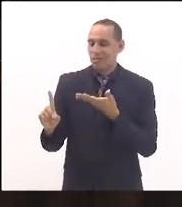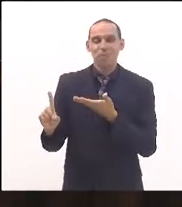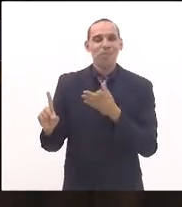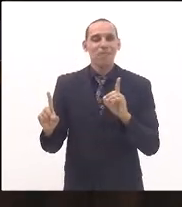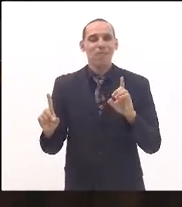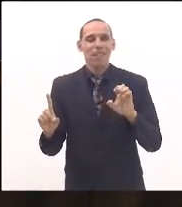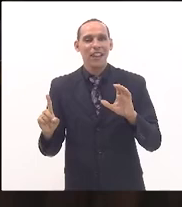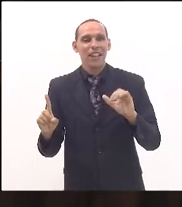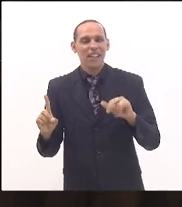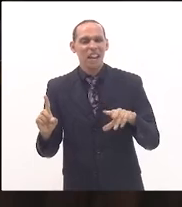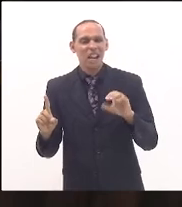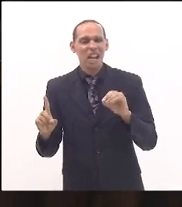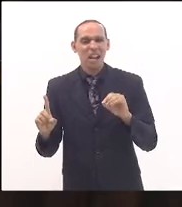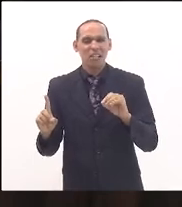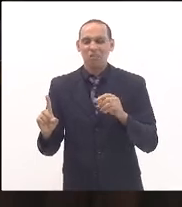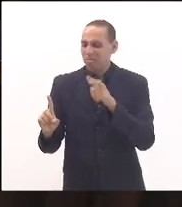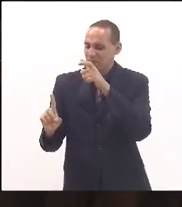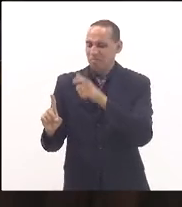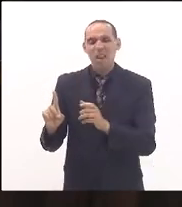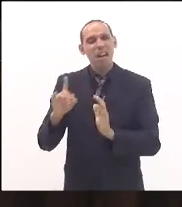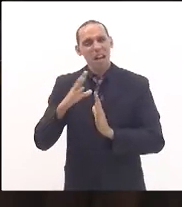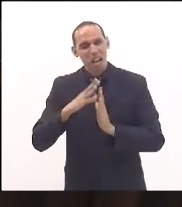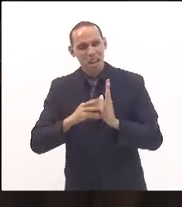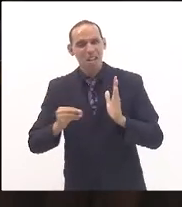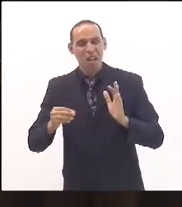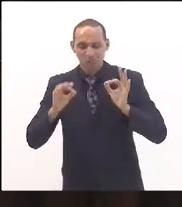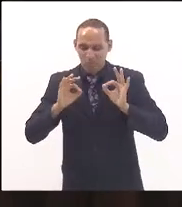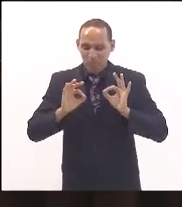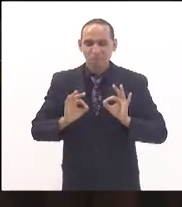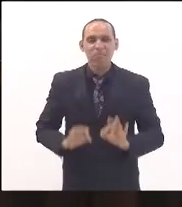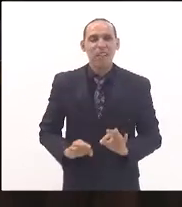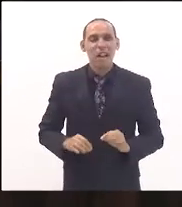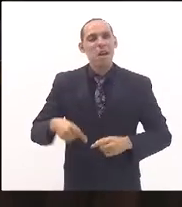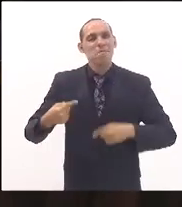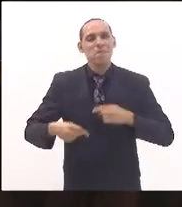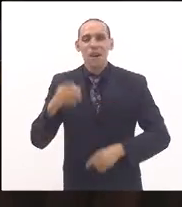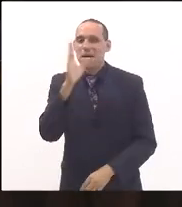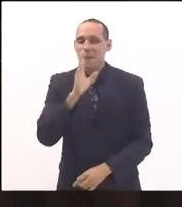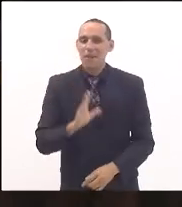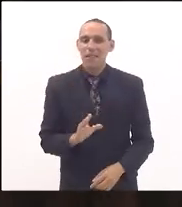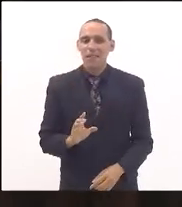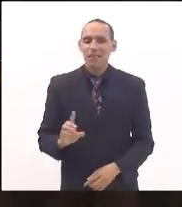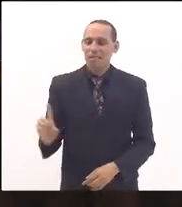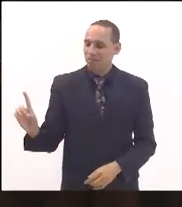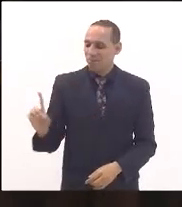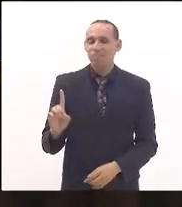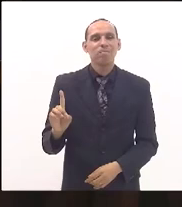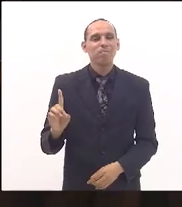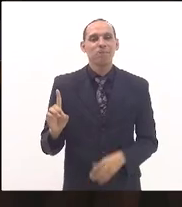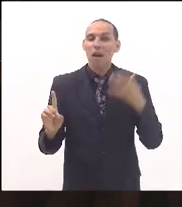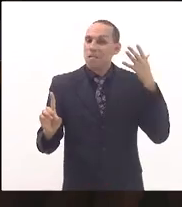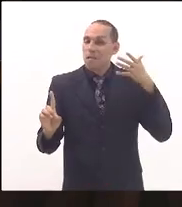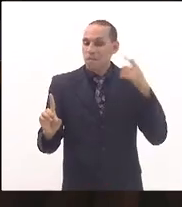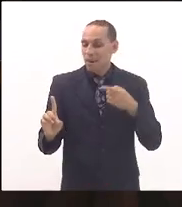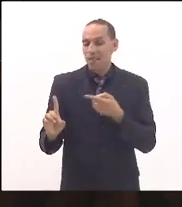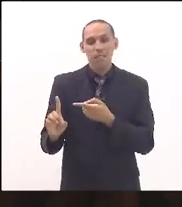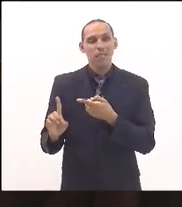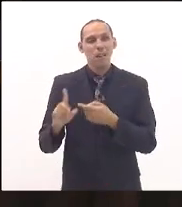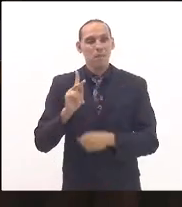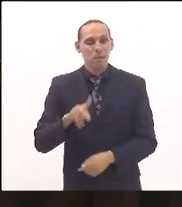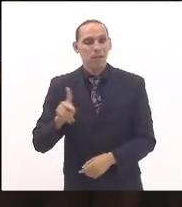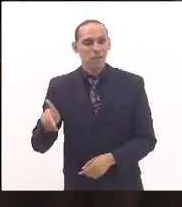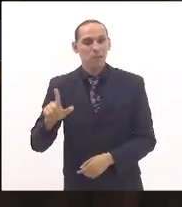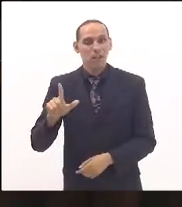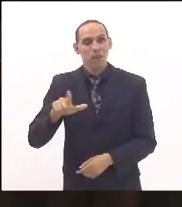de cano exemplo de honradez na política brasileira com a palavra o